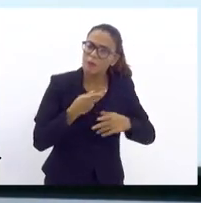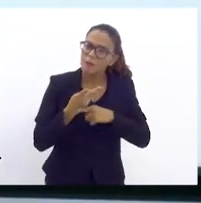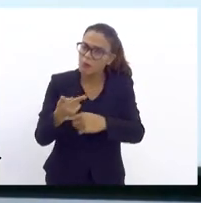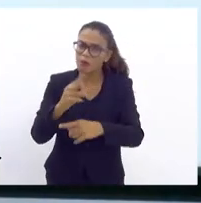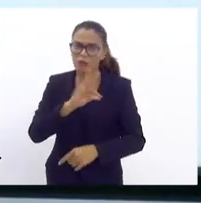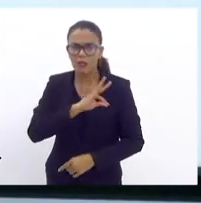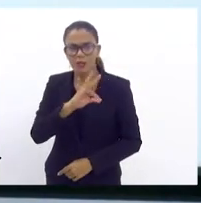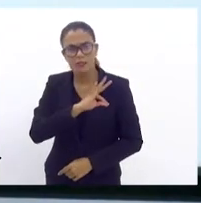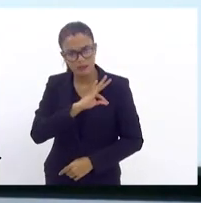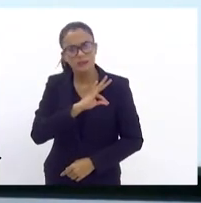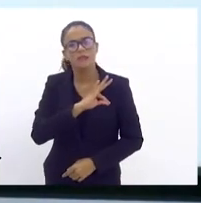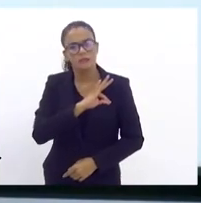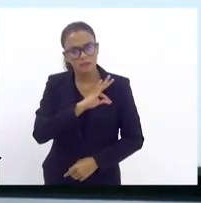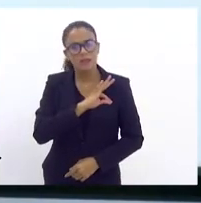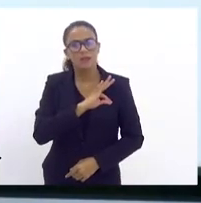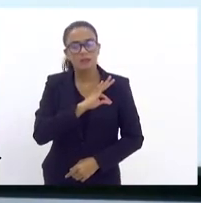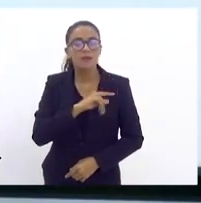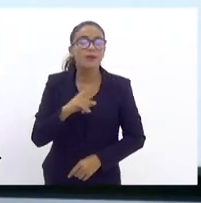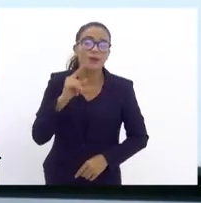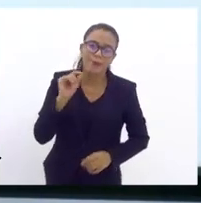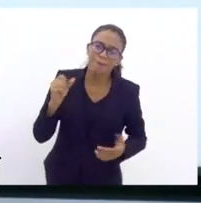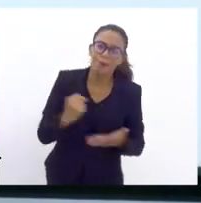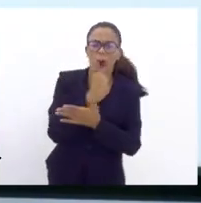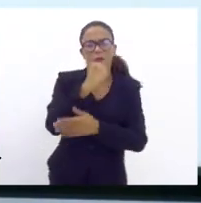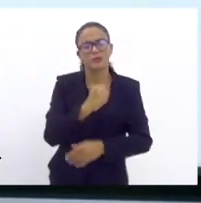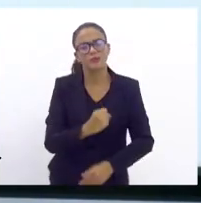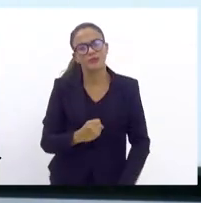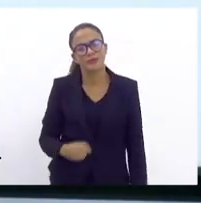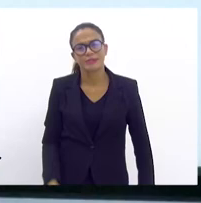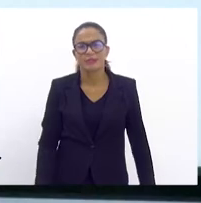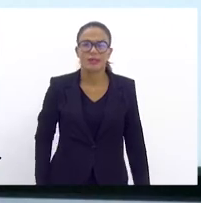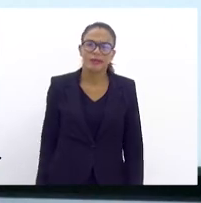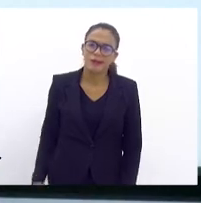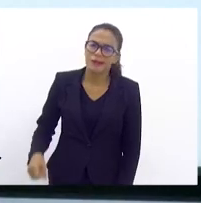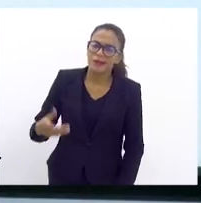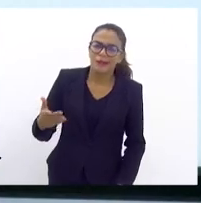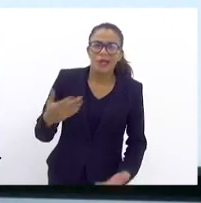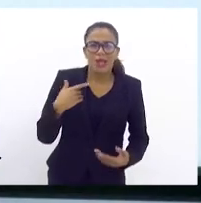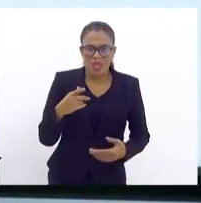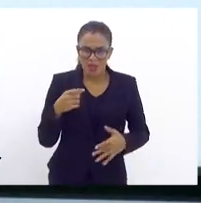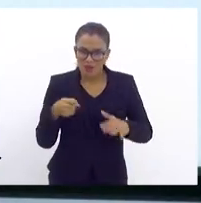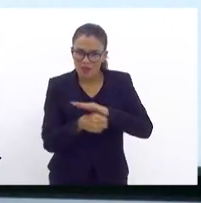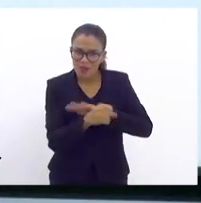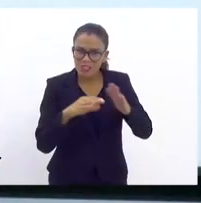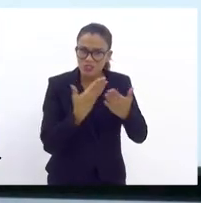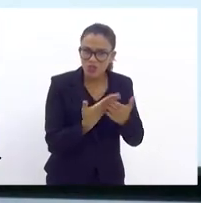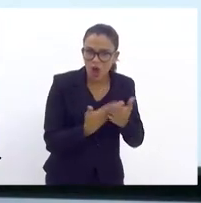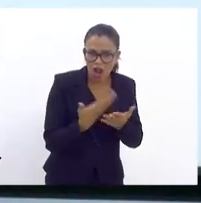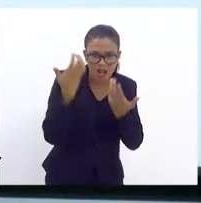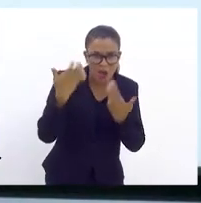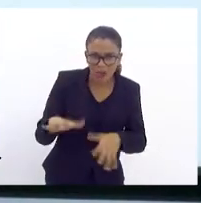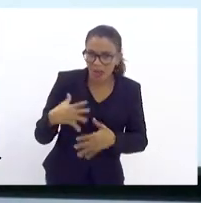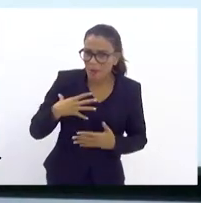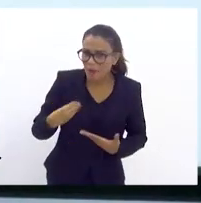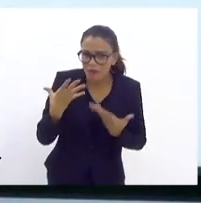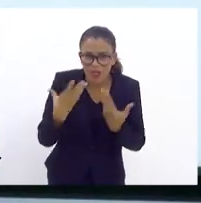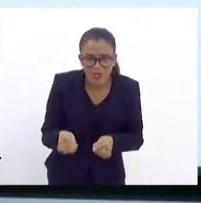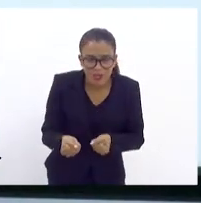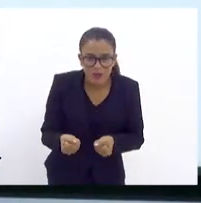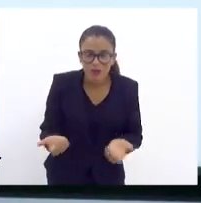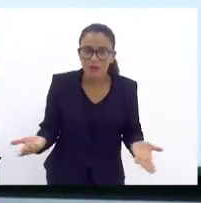delegacia e o que eu escuto é Poxa doutora mas eu vou botar o meu filho numa escola que não quer ele